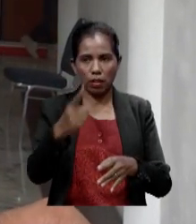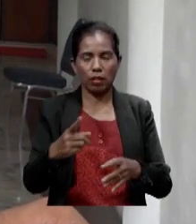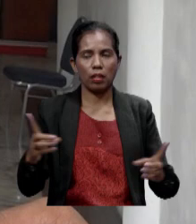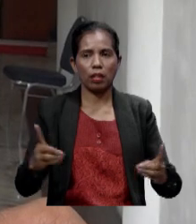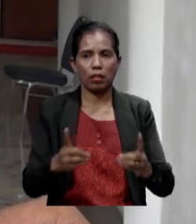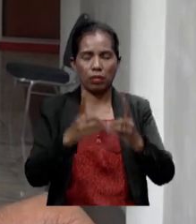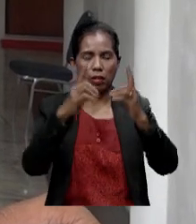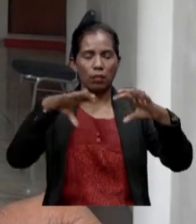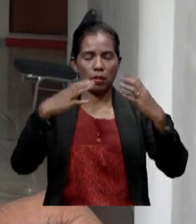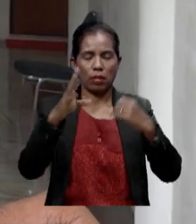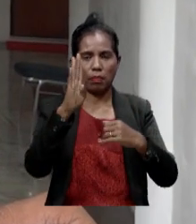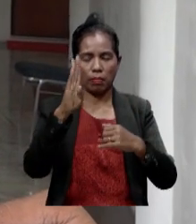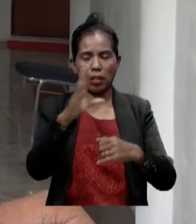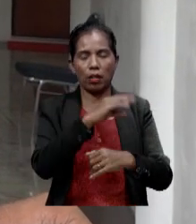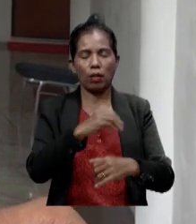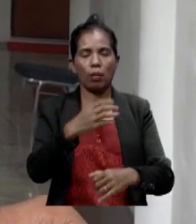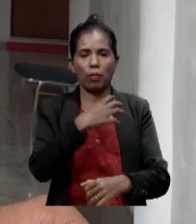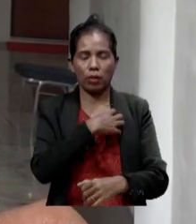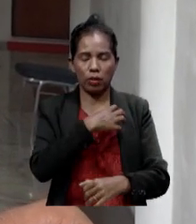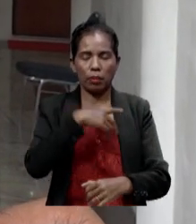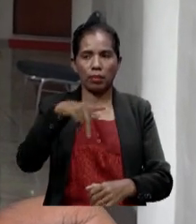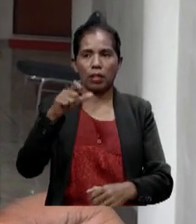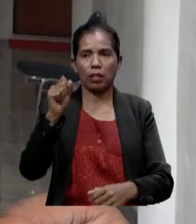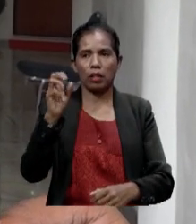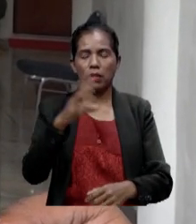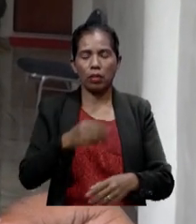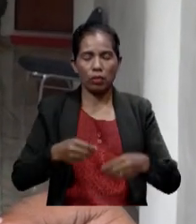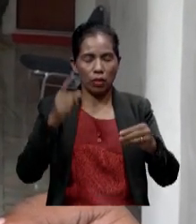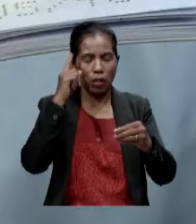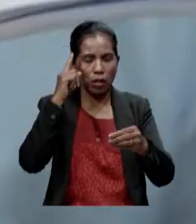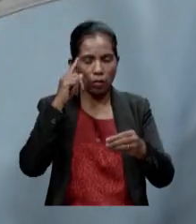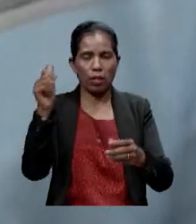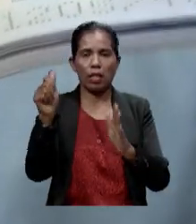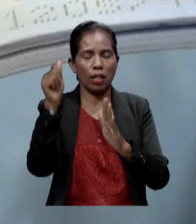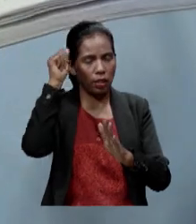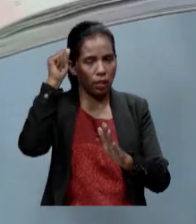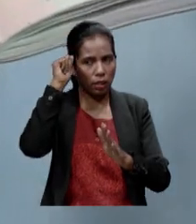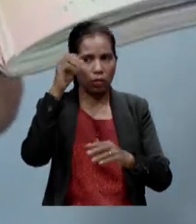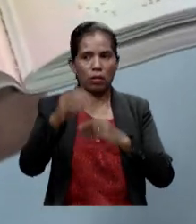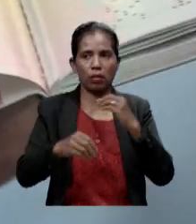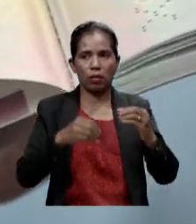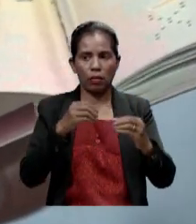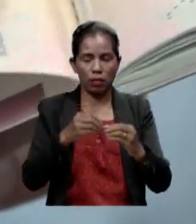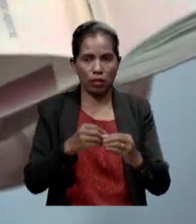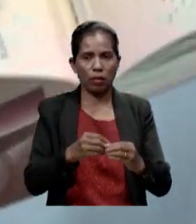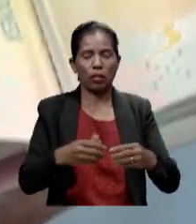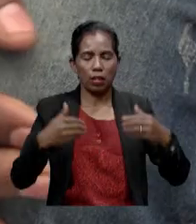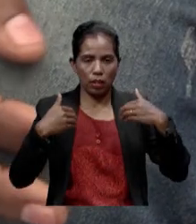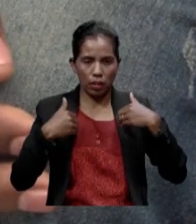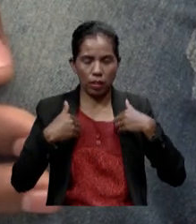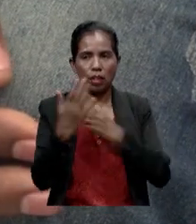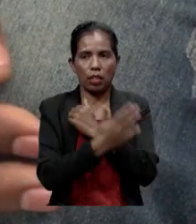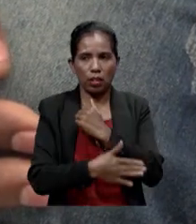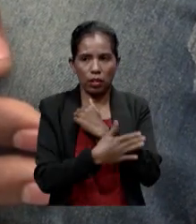ho Comissão B no PSIC atu fo hanoin apreciação no analisa ruma con a situação real nebe acontece e a